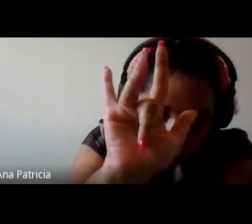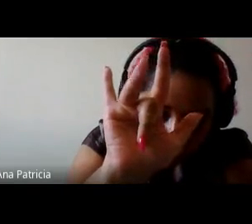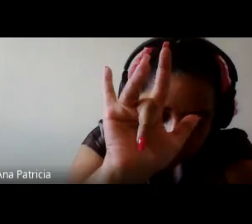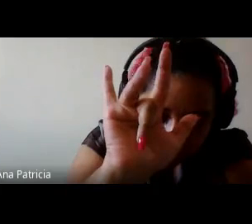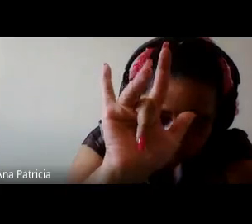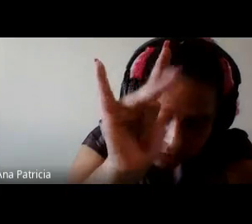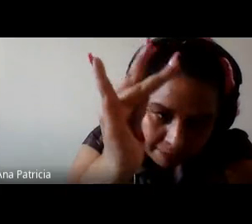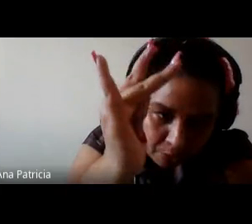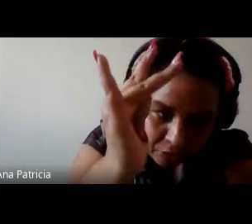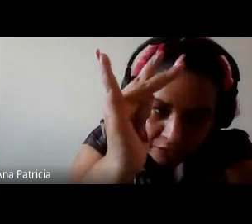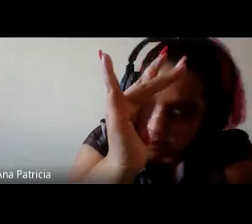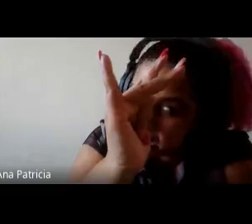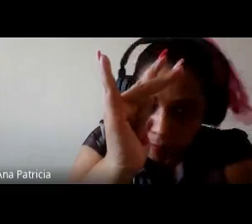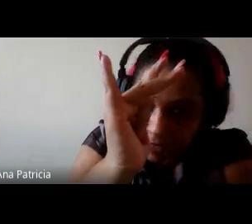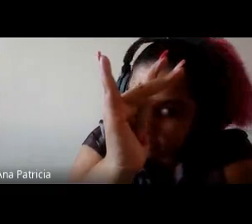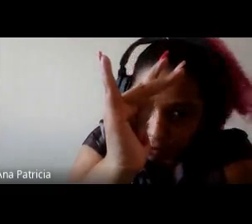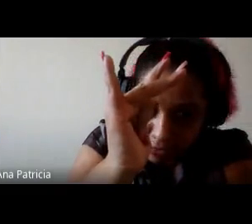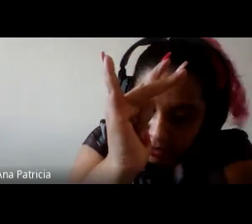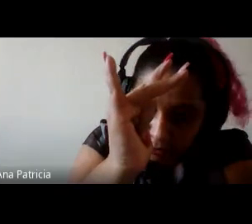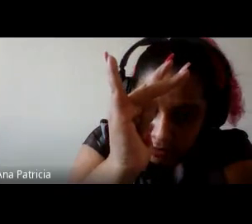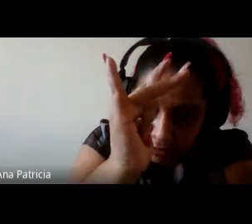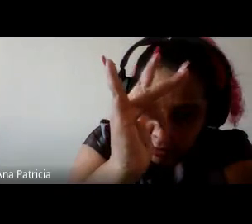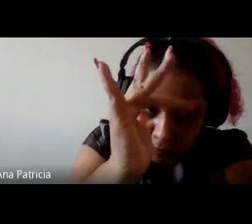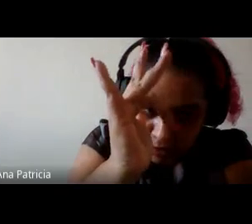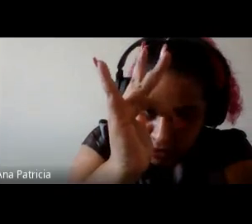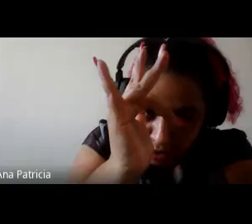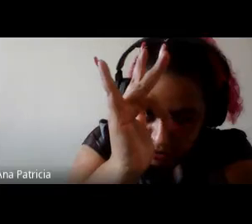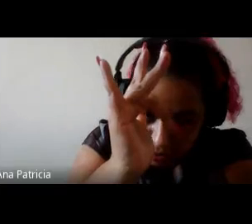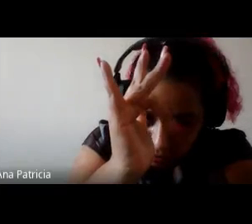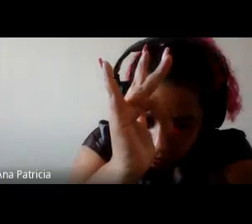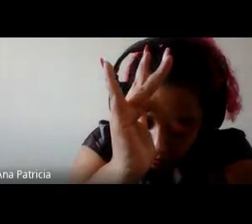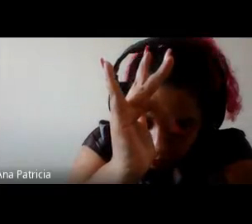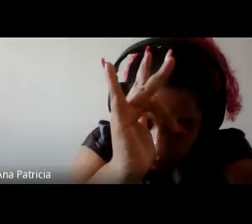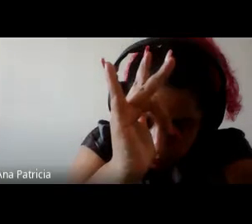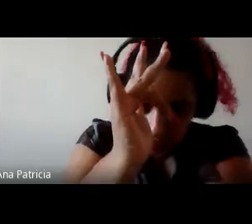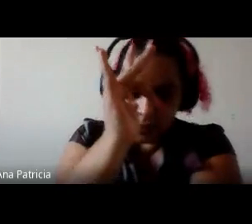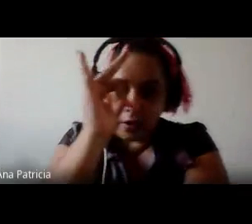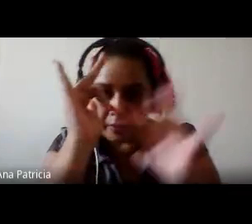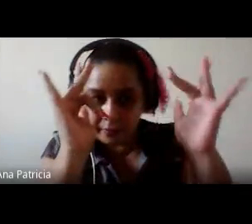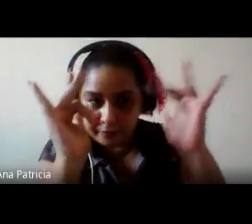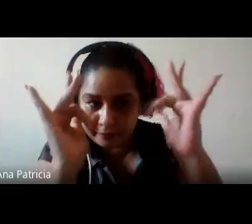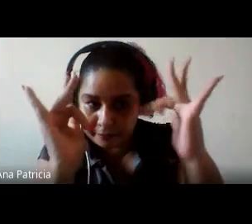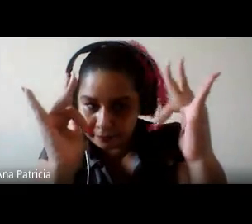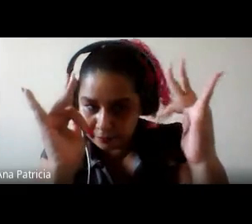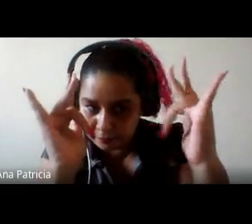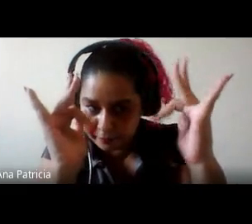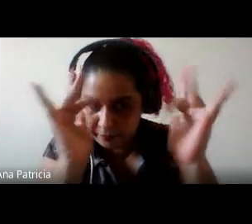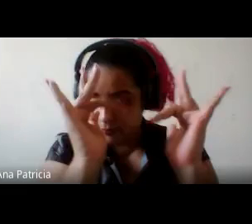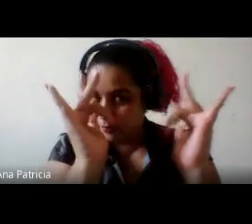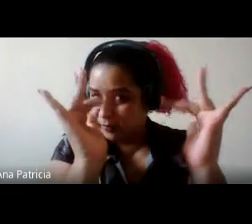meu toca, gente, na mão, mas o de vocês não é obrigado a tocar, não, tá? Pode ser só assim, ó. Ó.